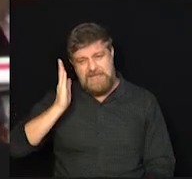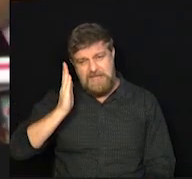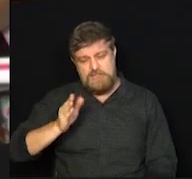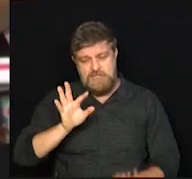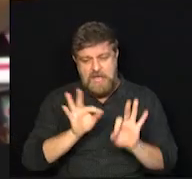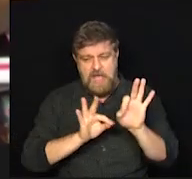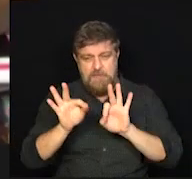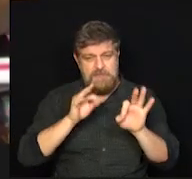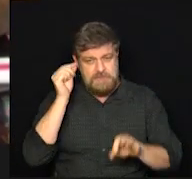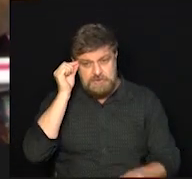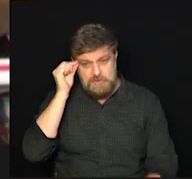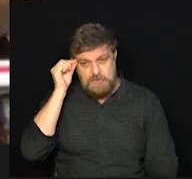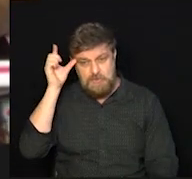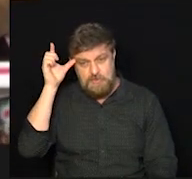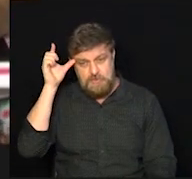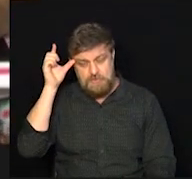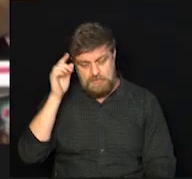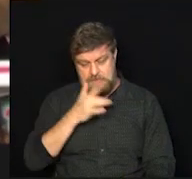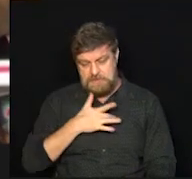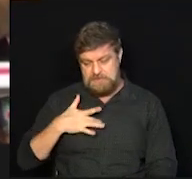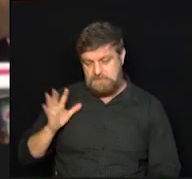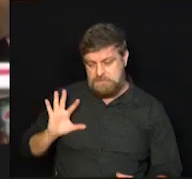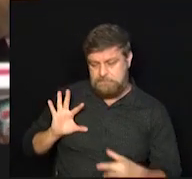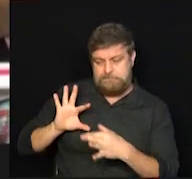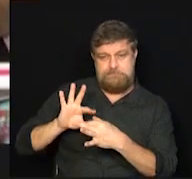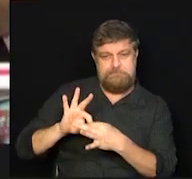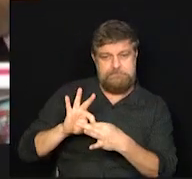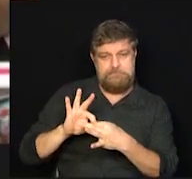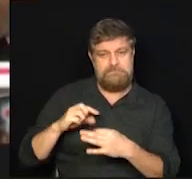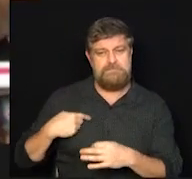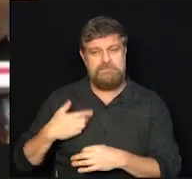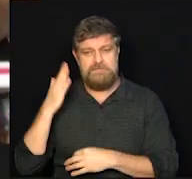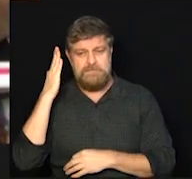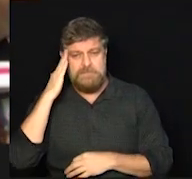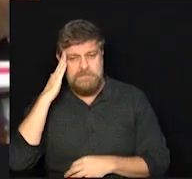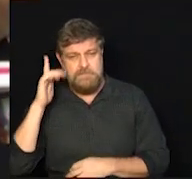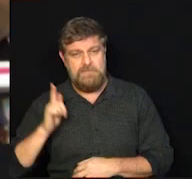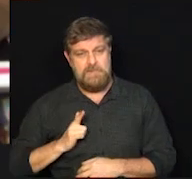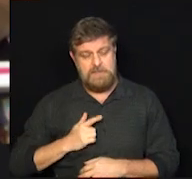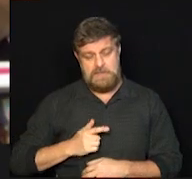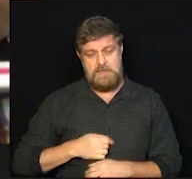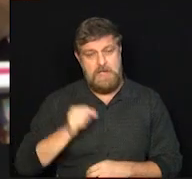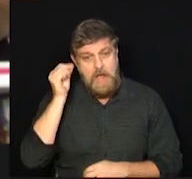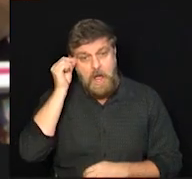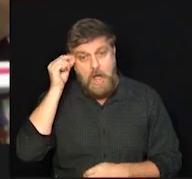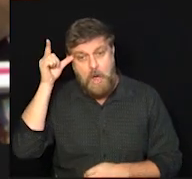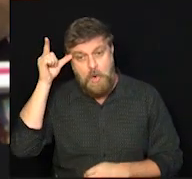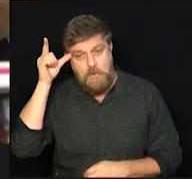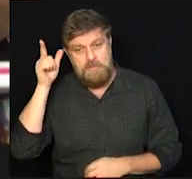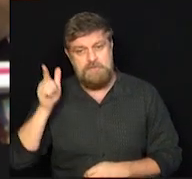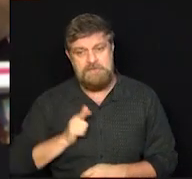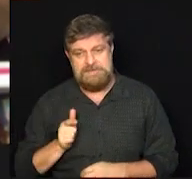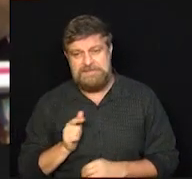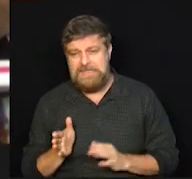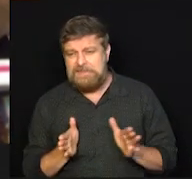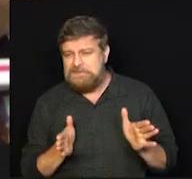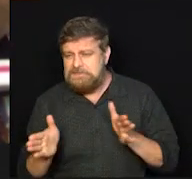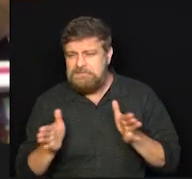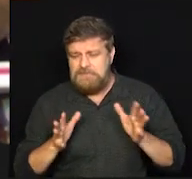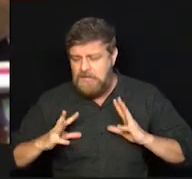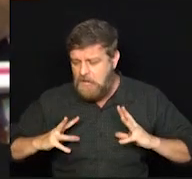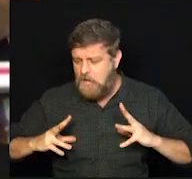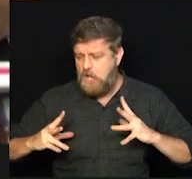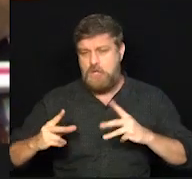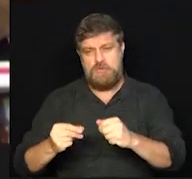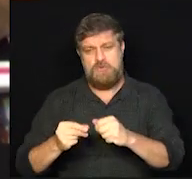inclui cultura e saúde e a gente sabe o quanto quando a cultura está acessível para a população